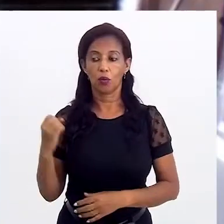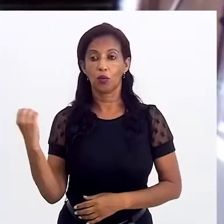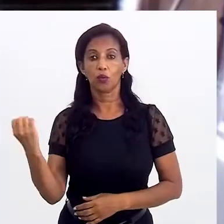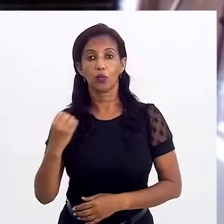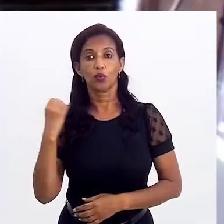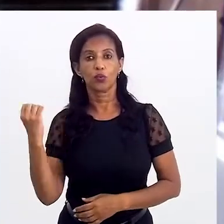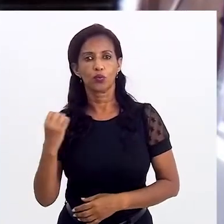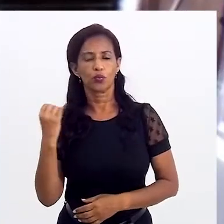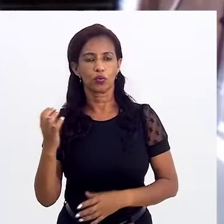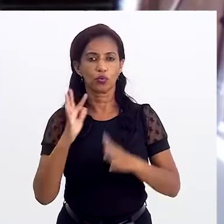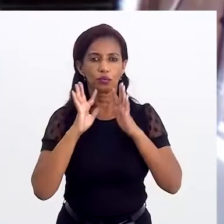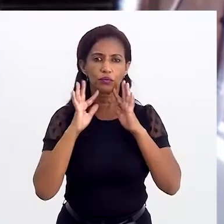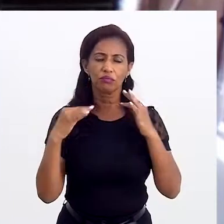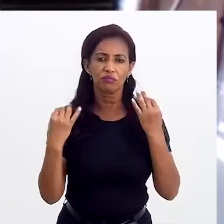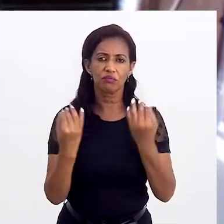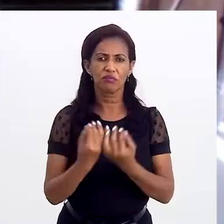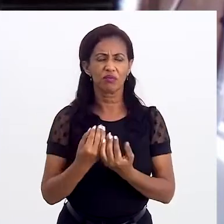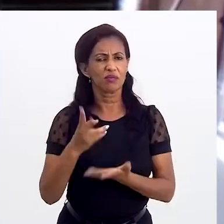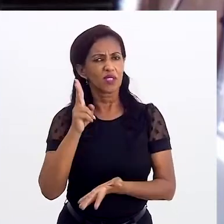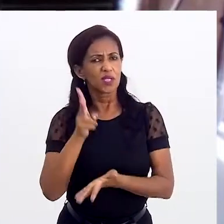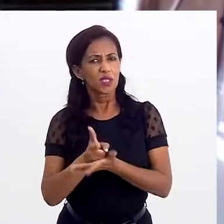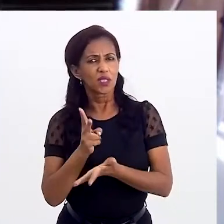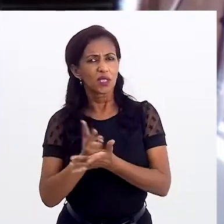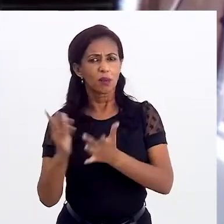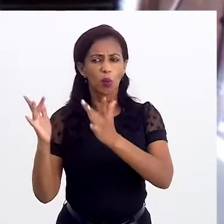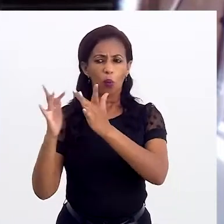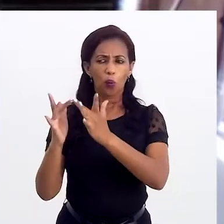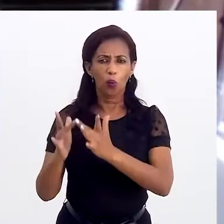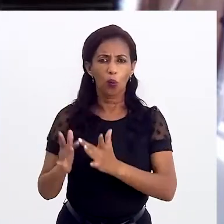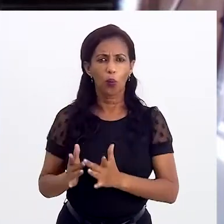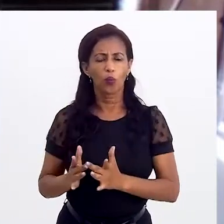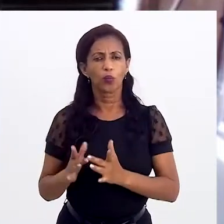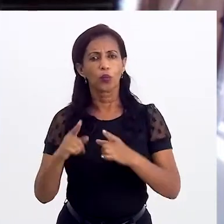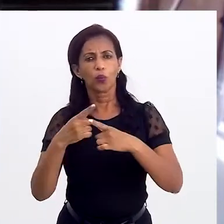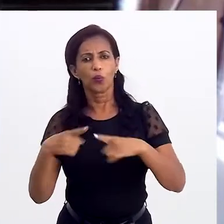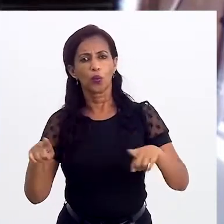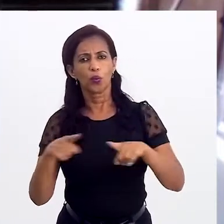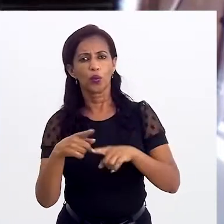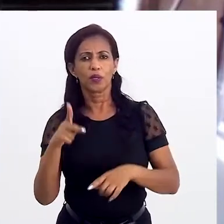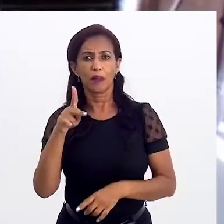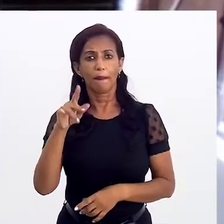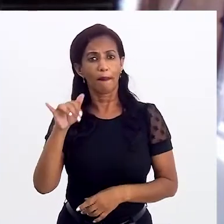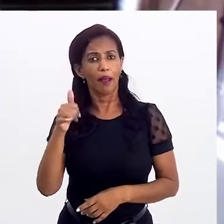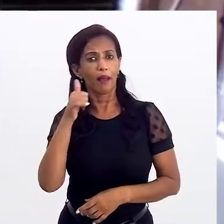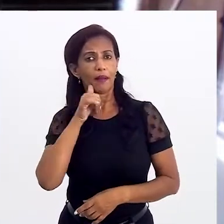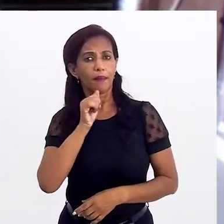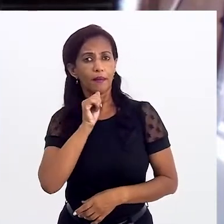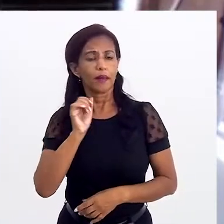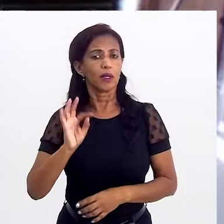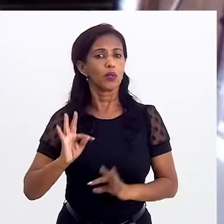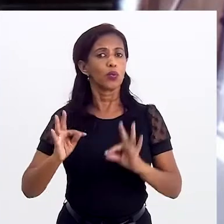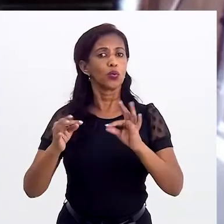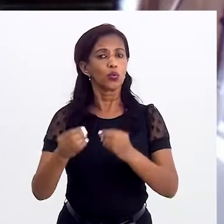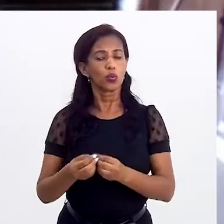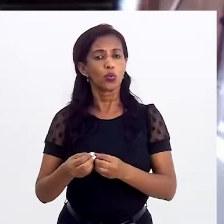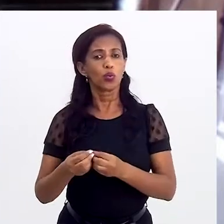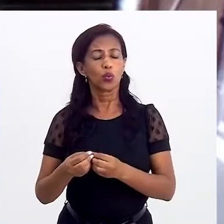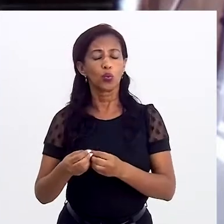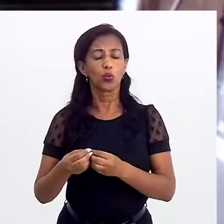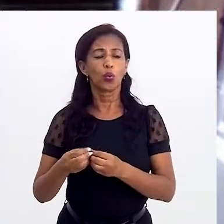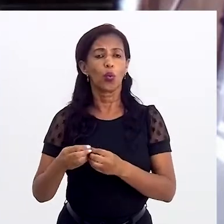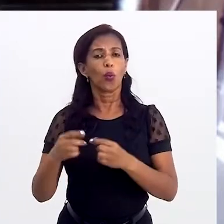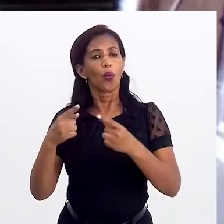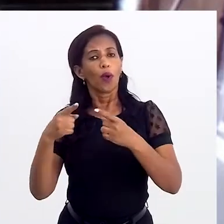em Pelotas, e a nossa família sempre teve muita música. Os nossos pais eram professores, e além do meu pai